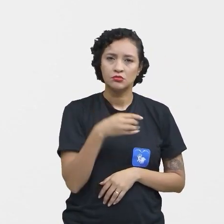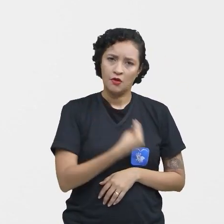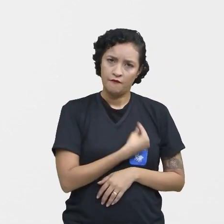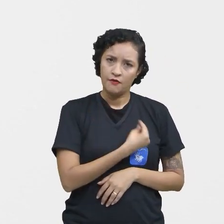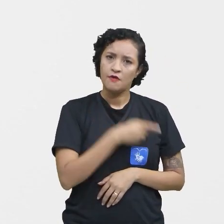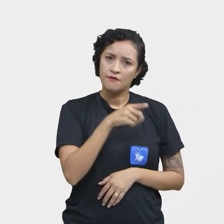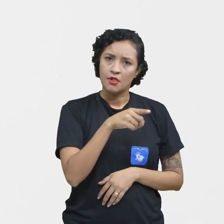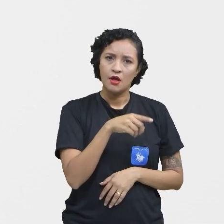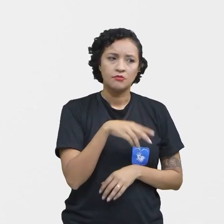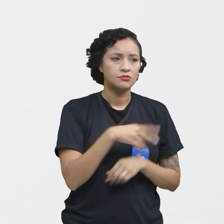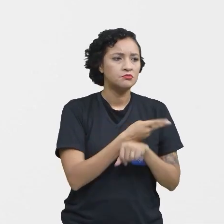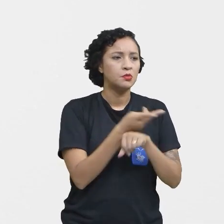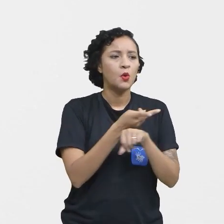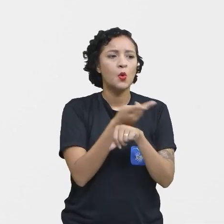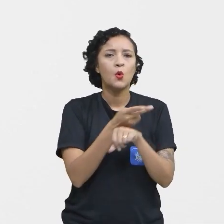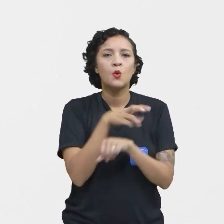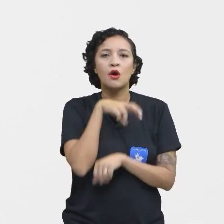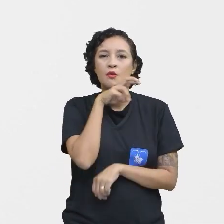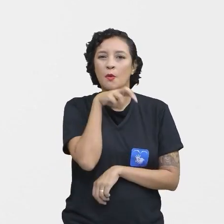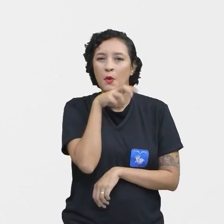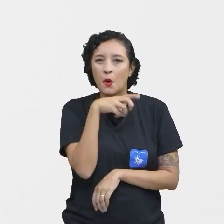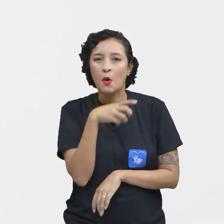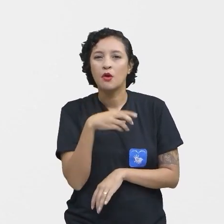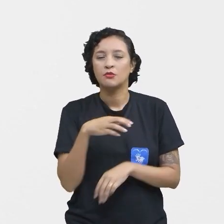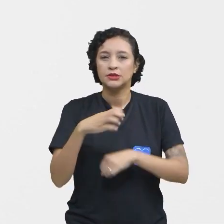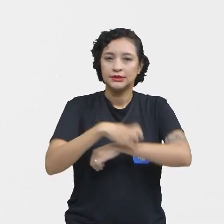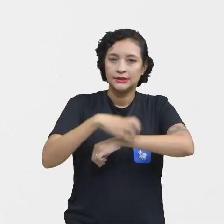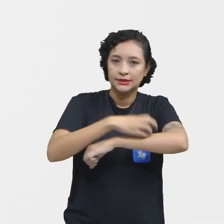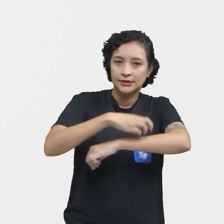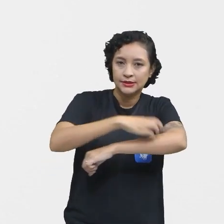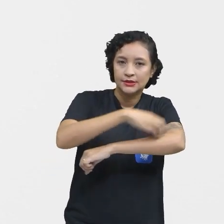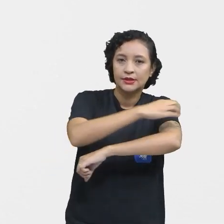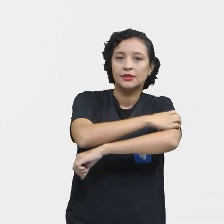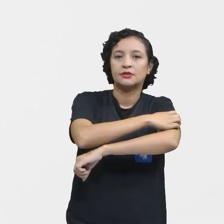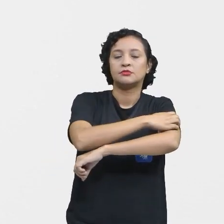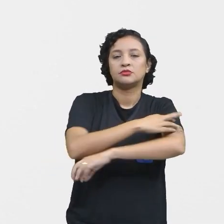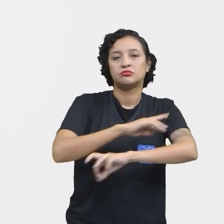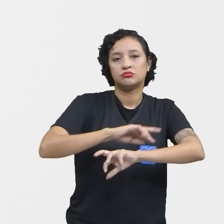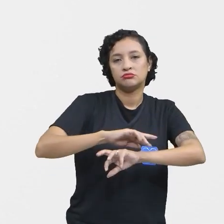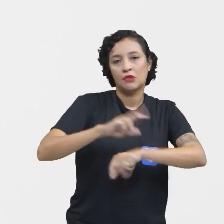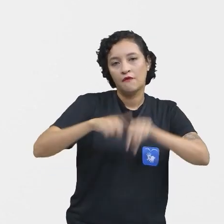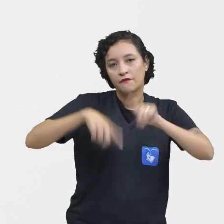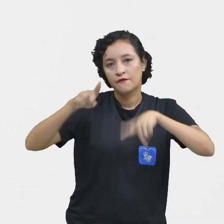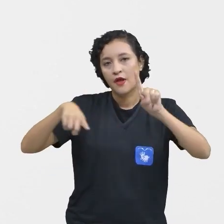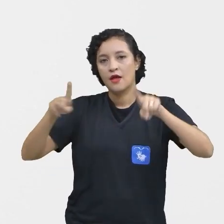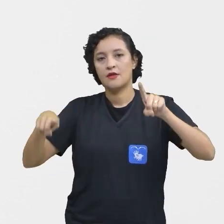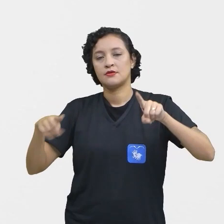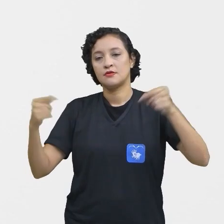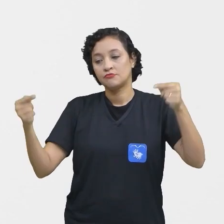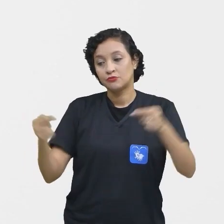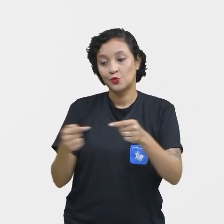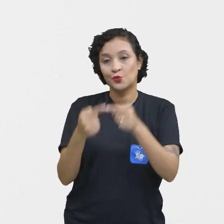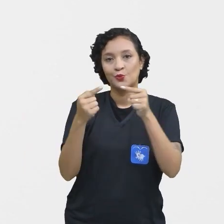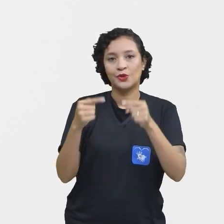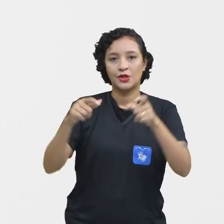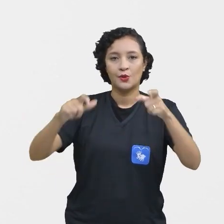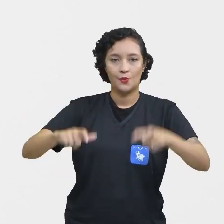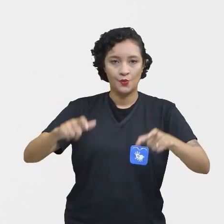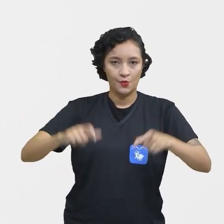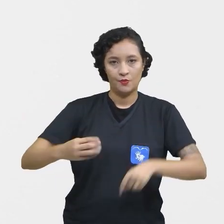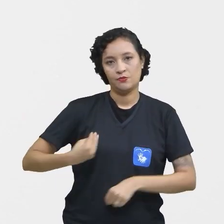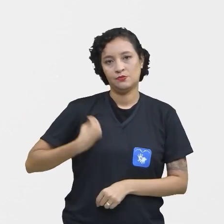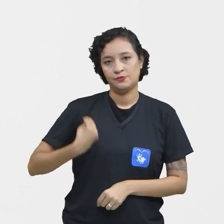répteis ou pequenos anfíbios. Então, varia, né, de acordo com o ambiente, a alimentação do